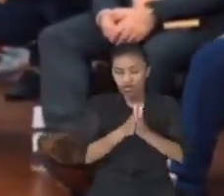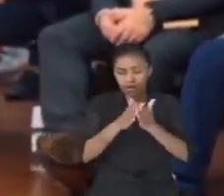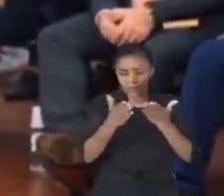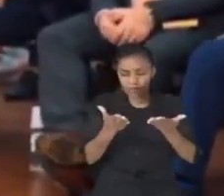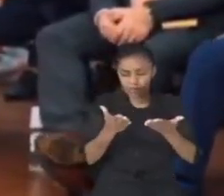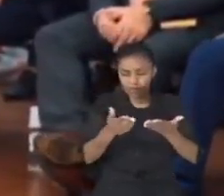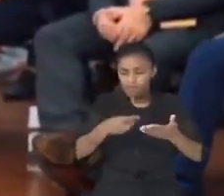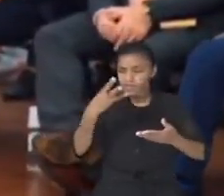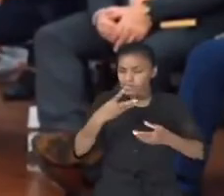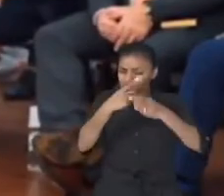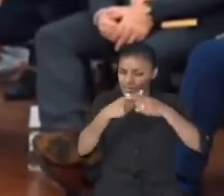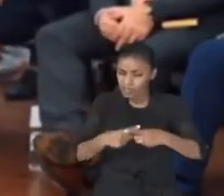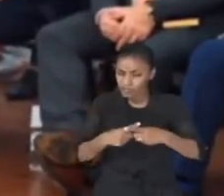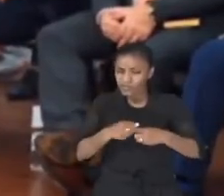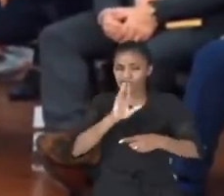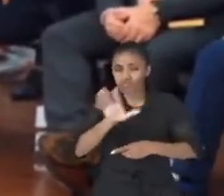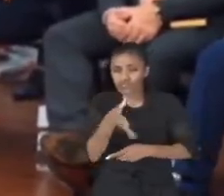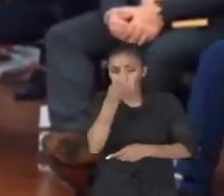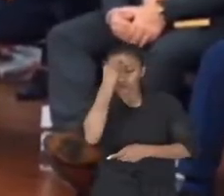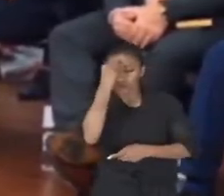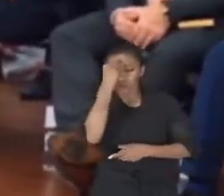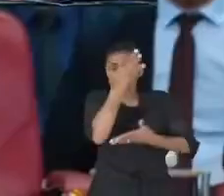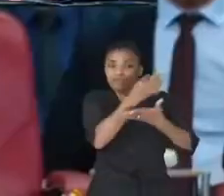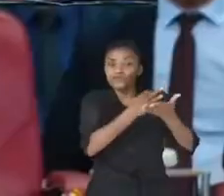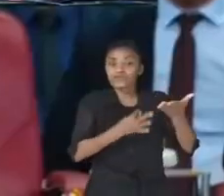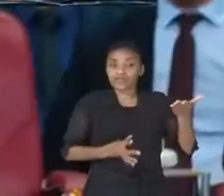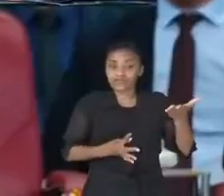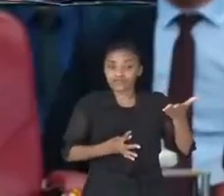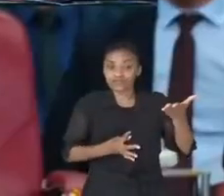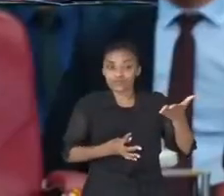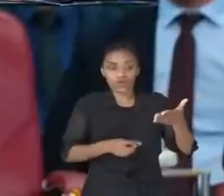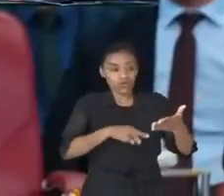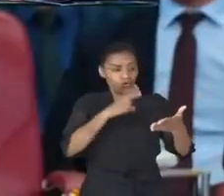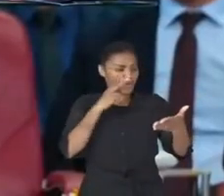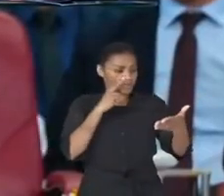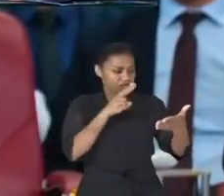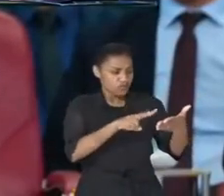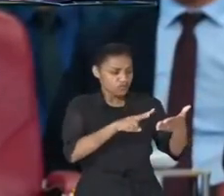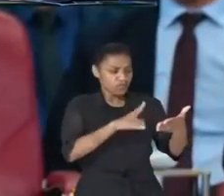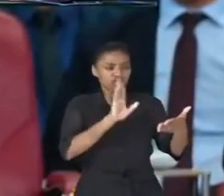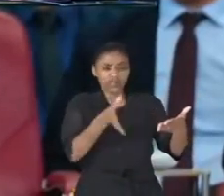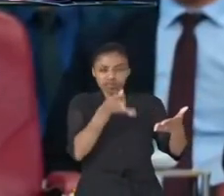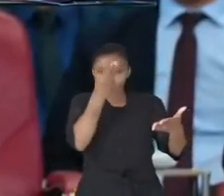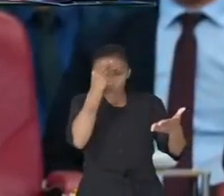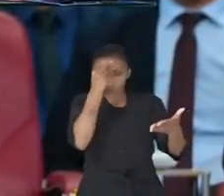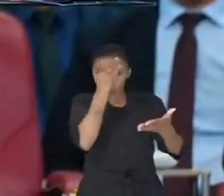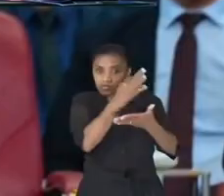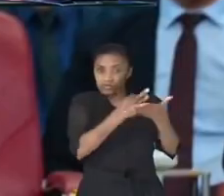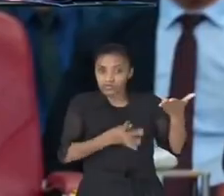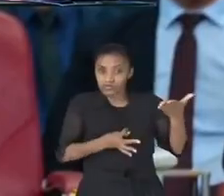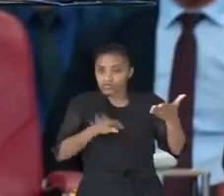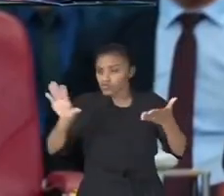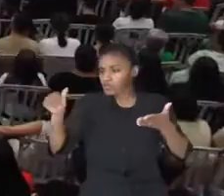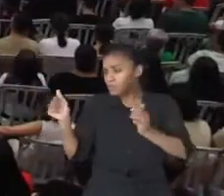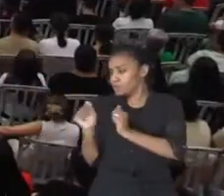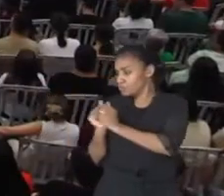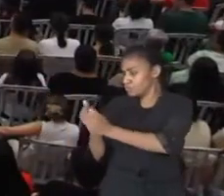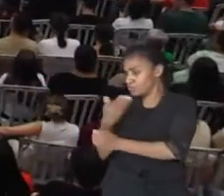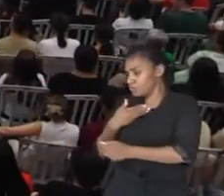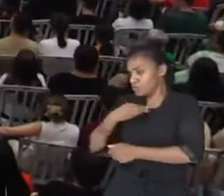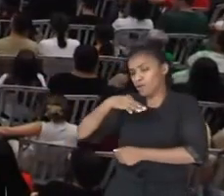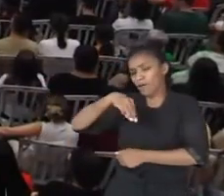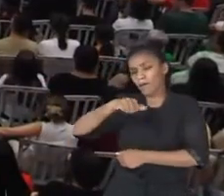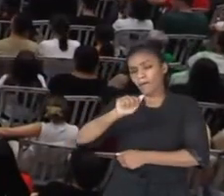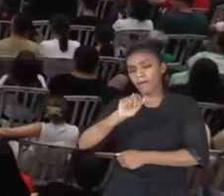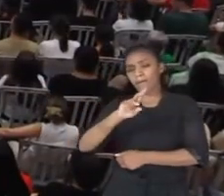fechando. Na terceira vez eu já tinha decorado o texto. Quando eu vi que eu tinha decorado o texto, eu chamei o meu companheiro de evangelismo, que era o Márcio